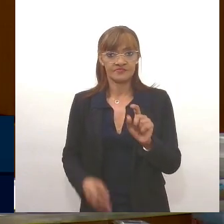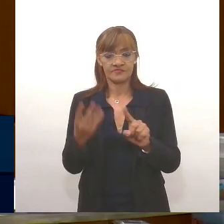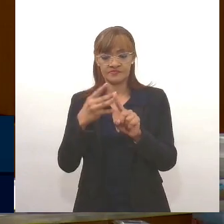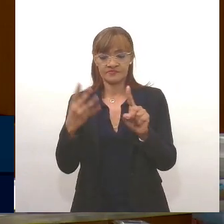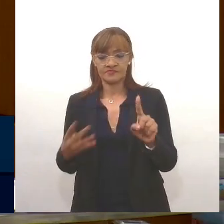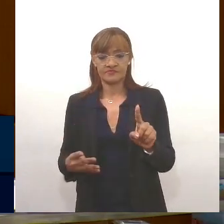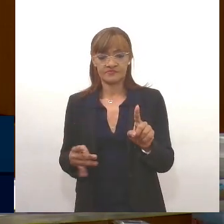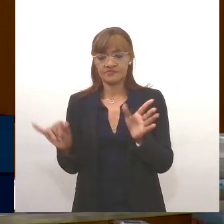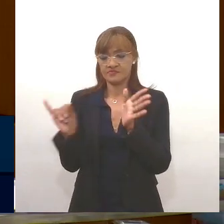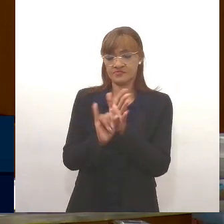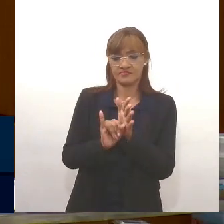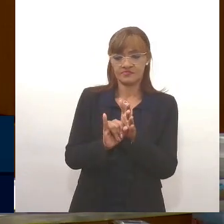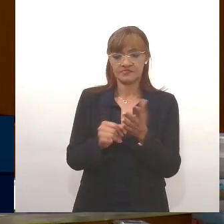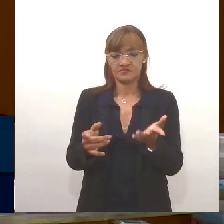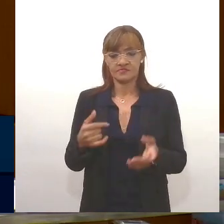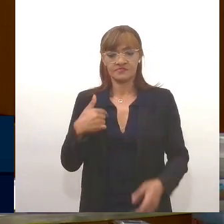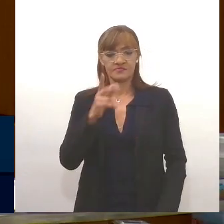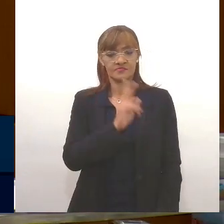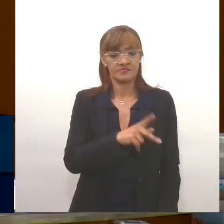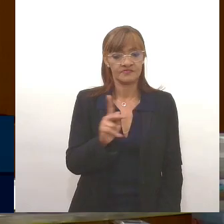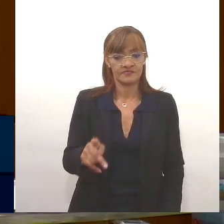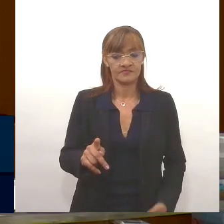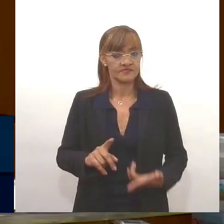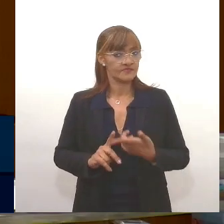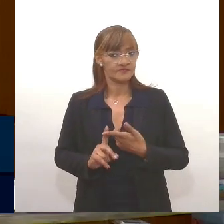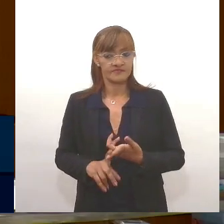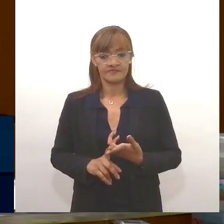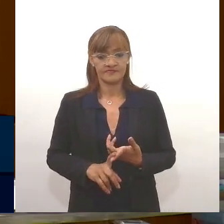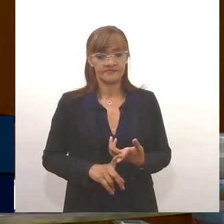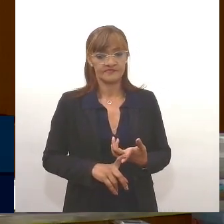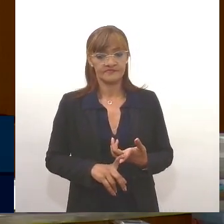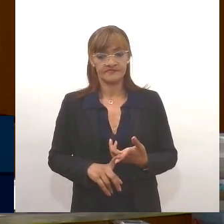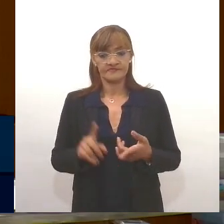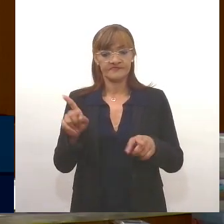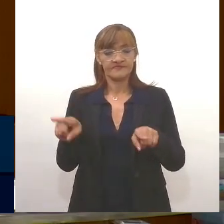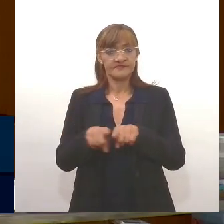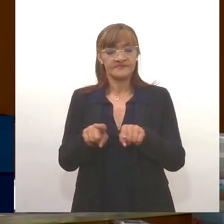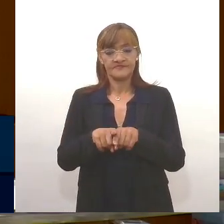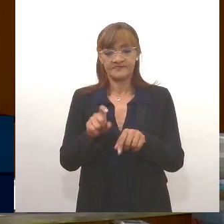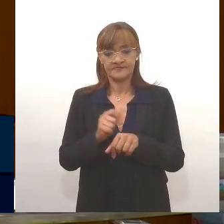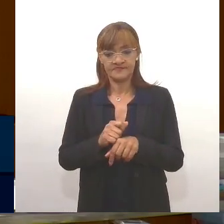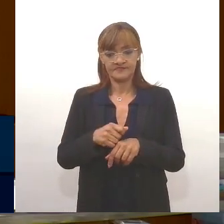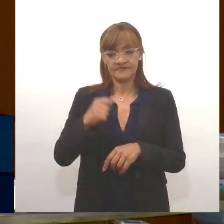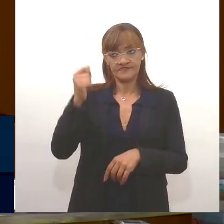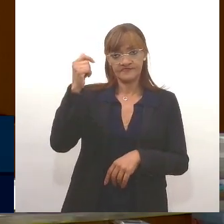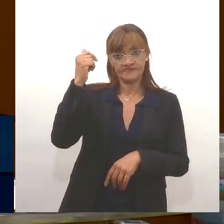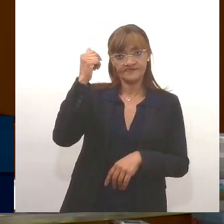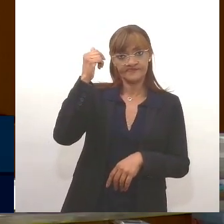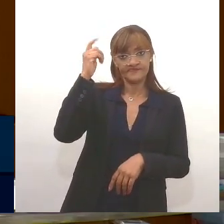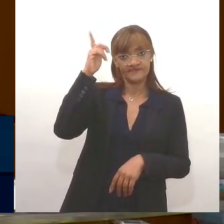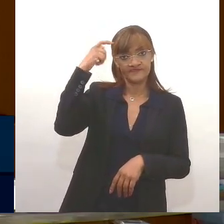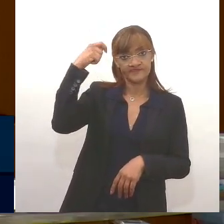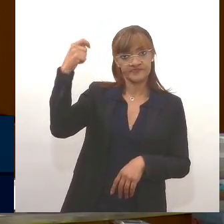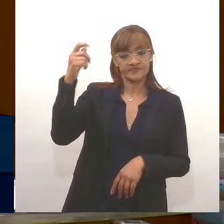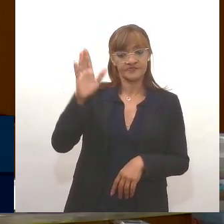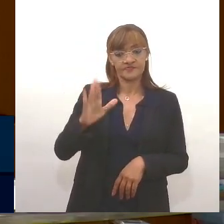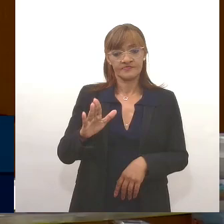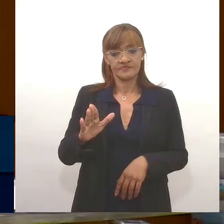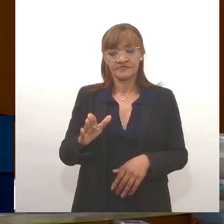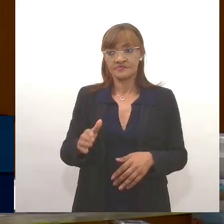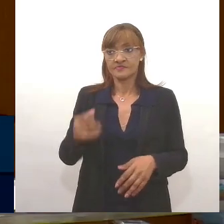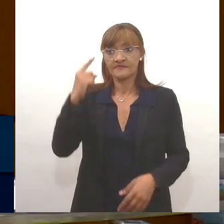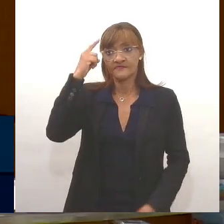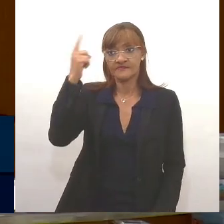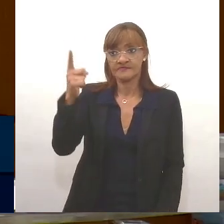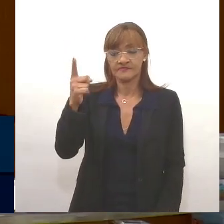professores mesmo mesmo sendo artista queç né parlamentar né são poucos e